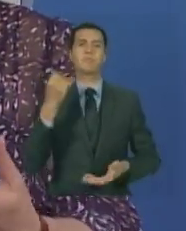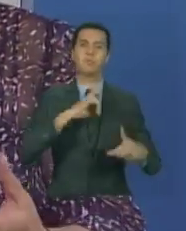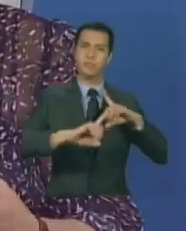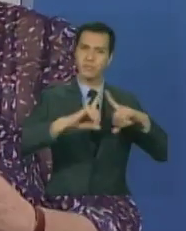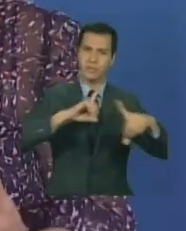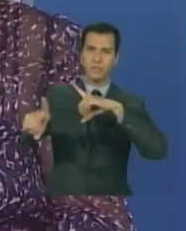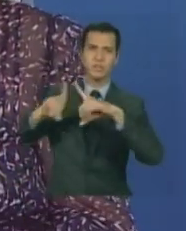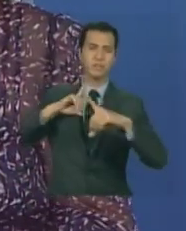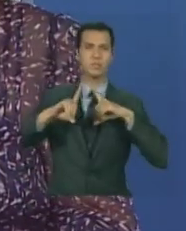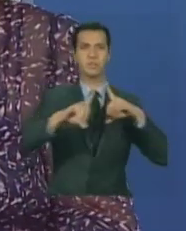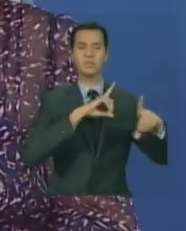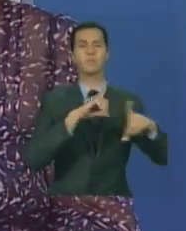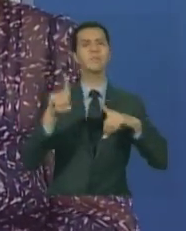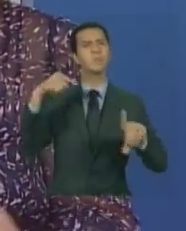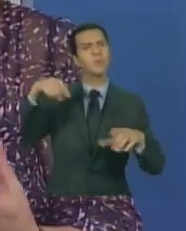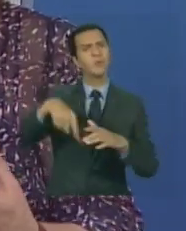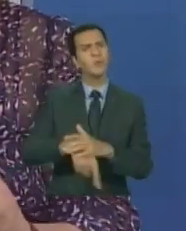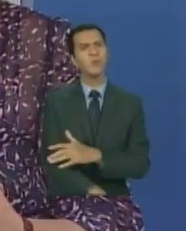mais, né,